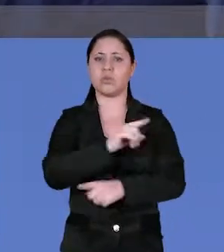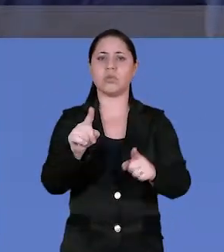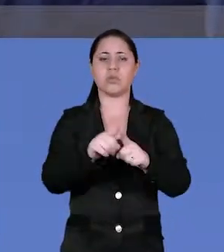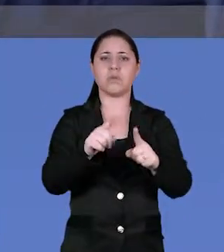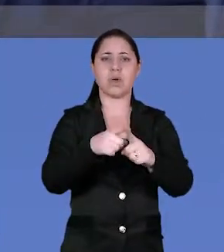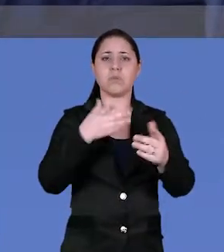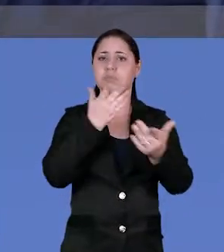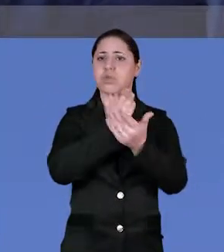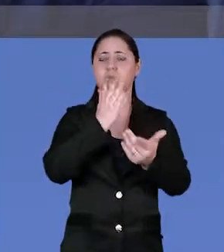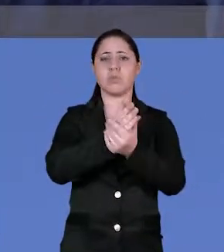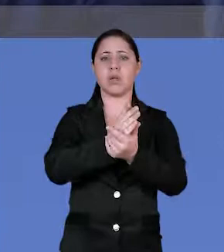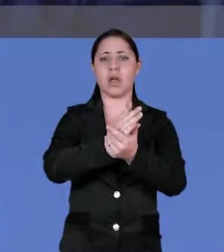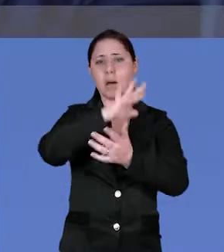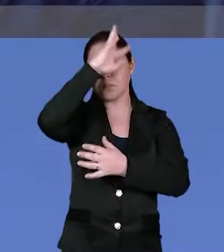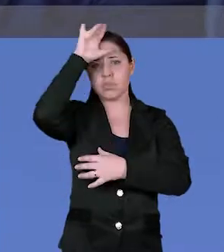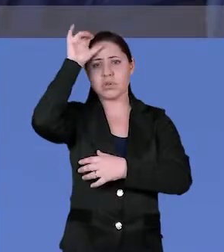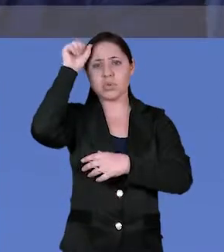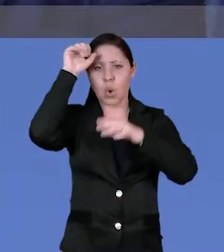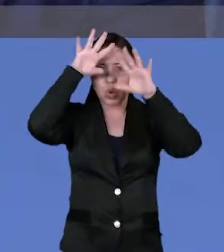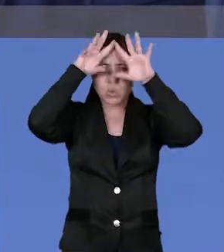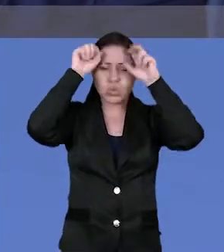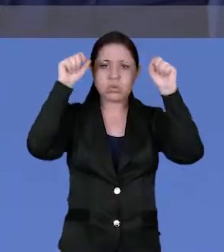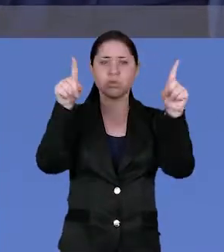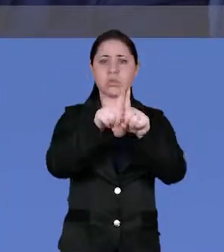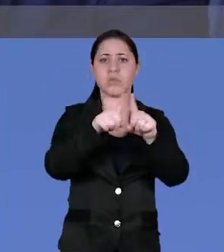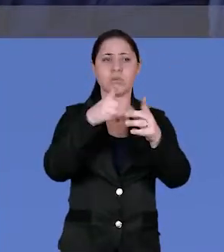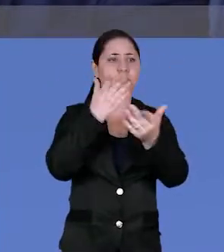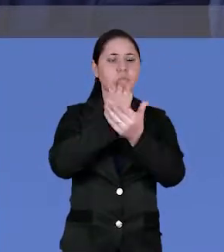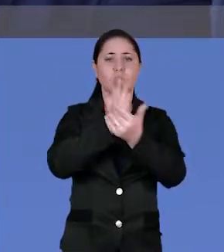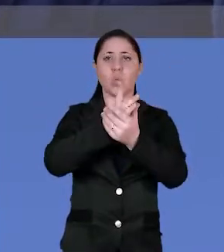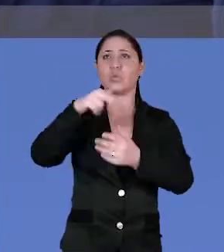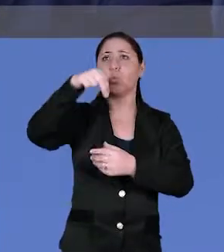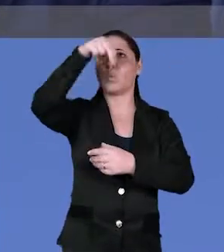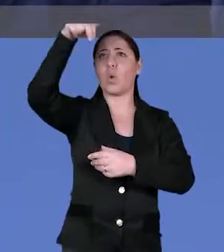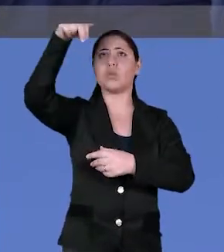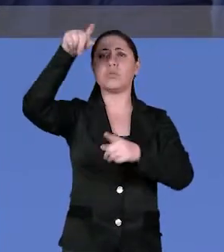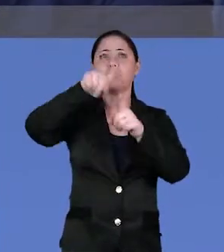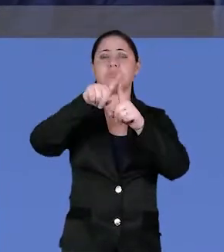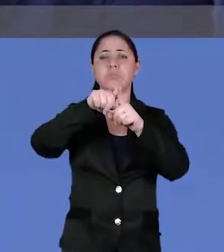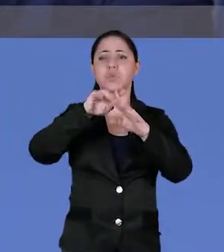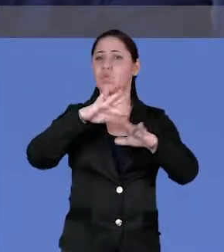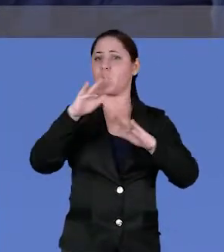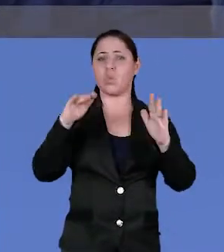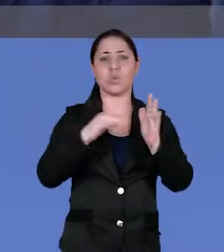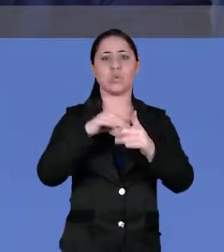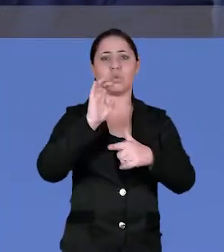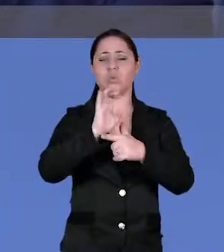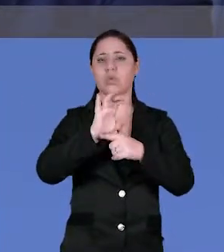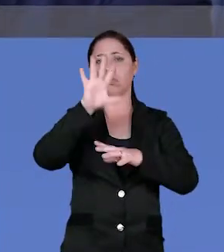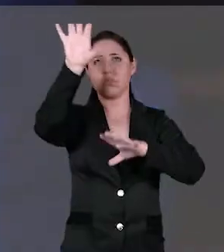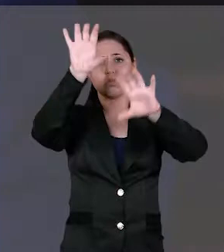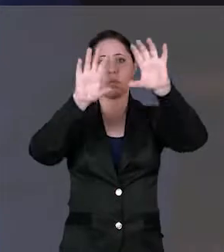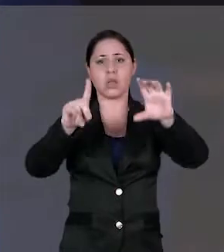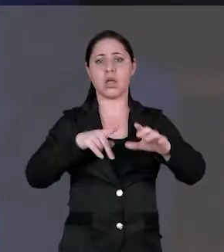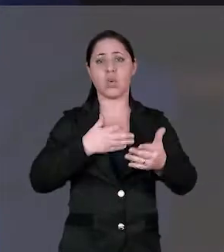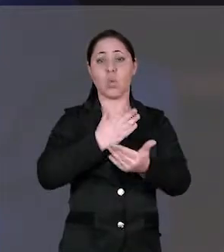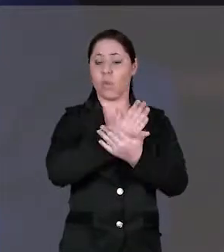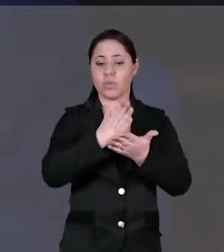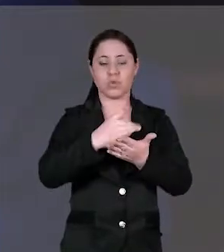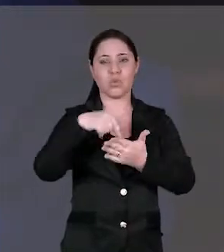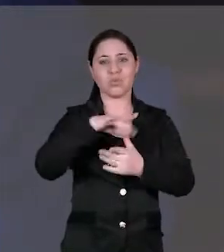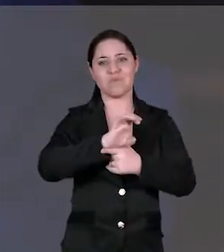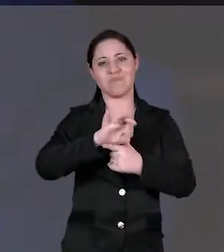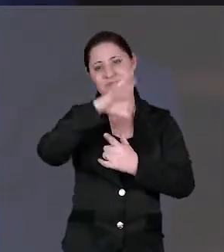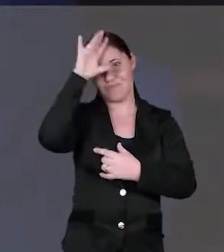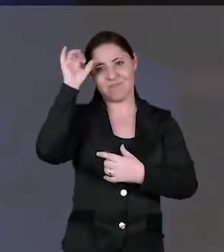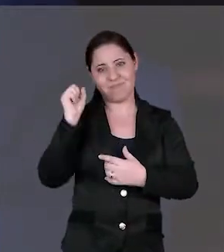tramitando na Assembleia de São Paulo, na Assembleia do Rio de Janeiro, já aprovado no estado de Rondônia, estado do Amazonas e outros estados da